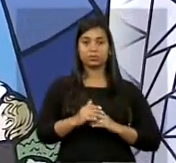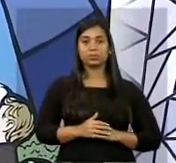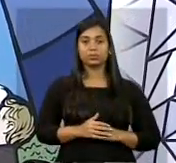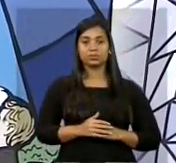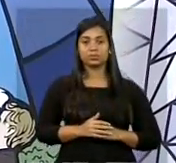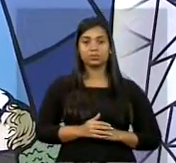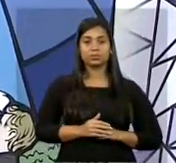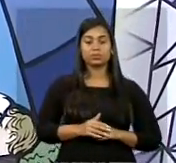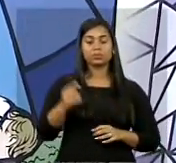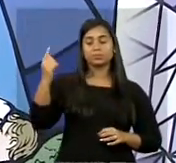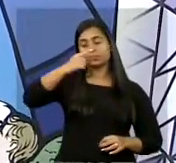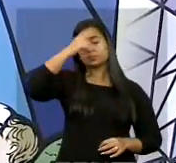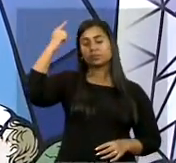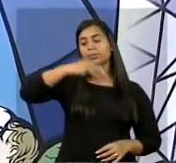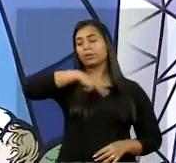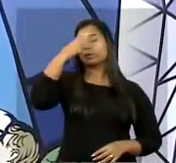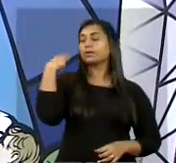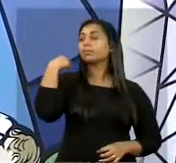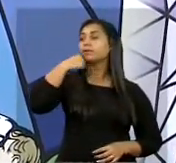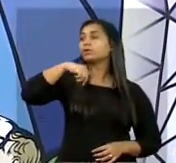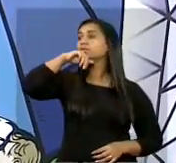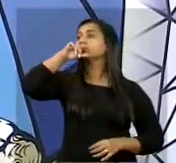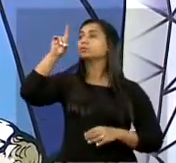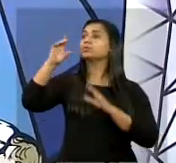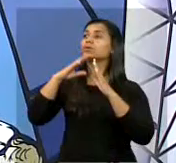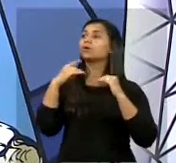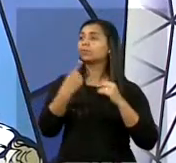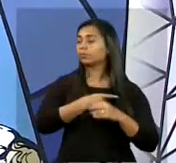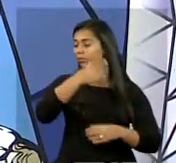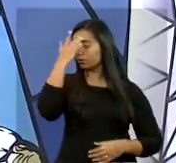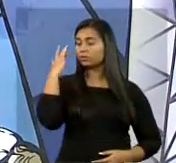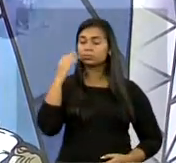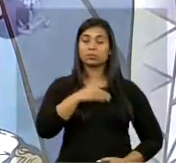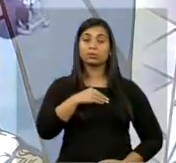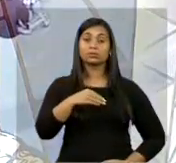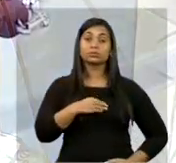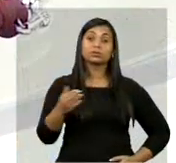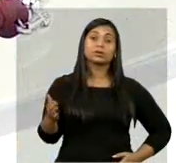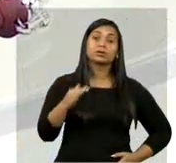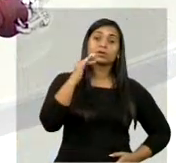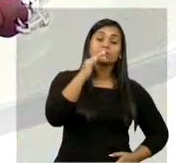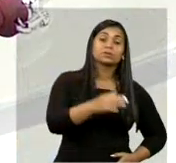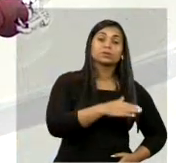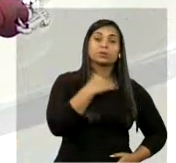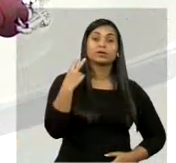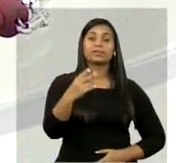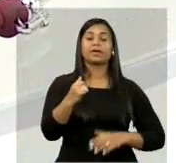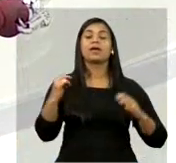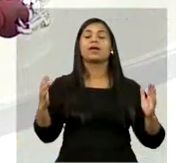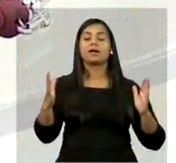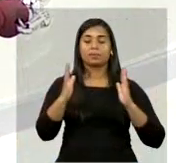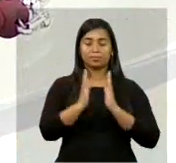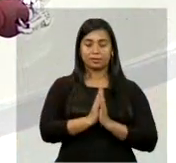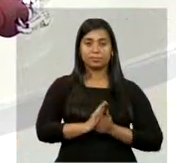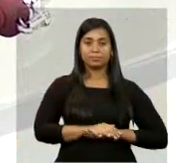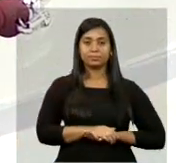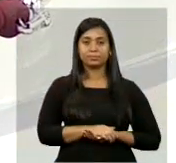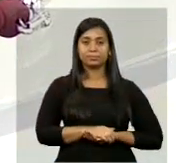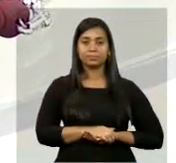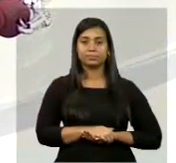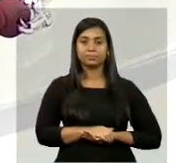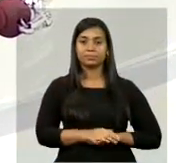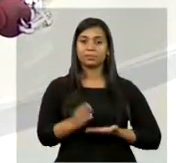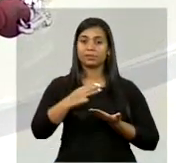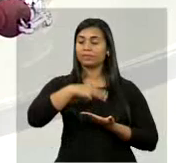vosso ventre, Jesus. Santa Maria, Mãe de Deus, rogai por nós, pecadores, agora e na hora de nossa